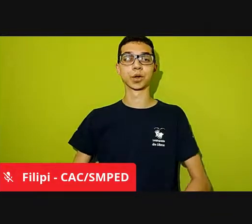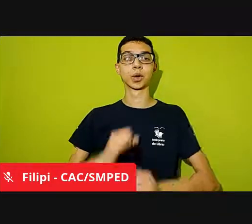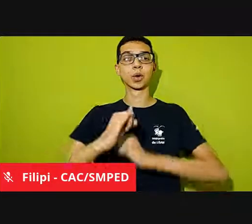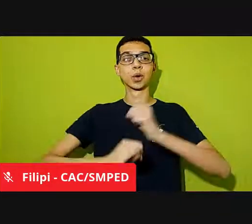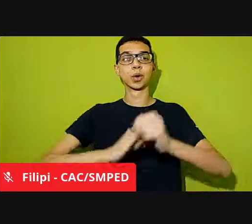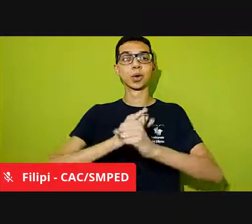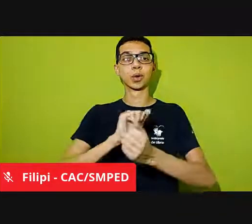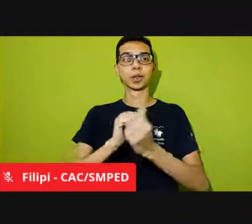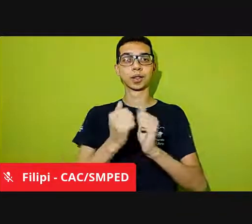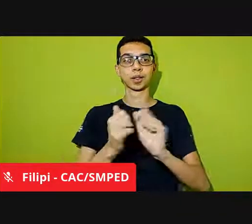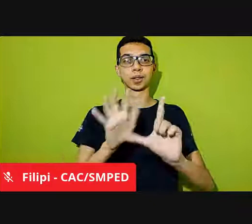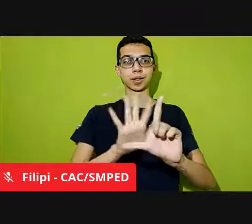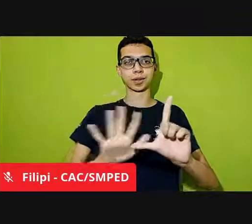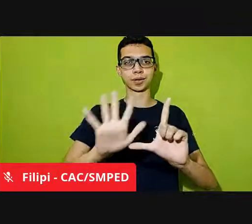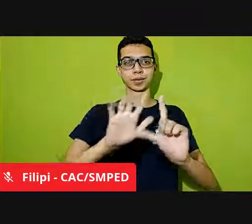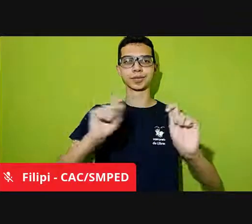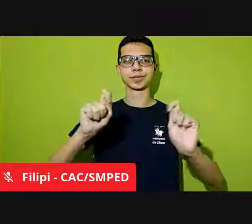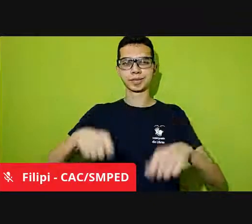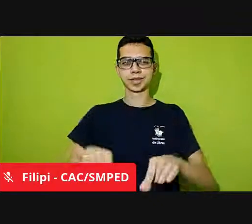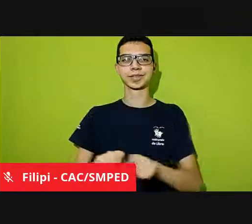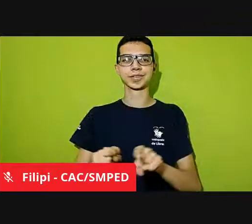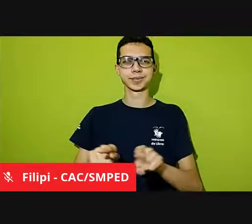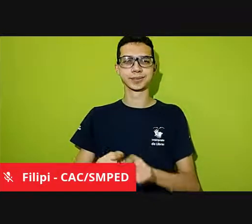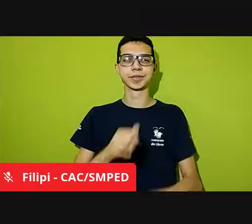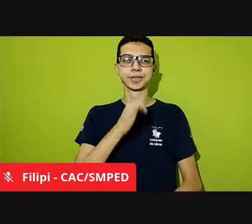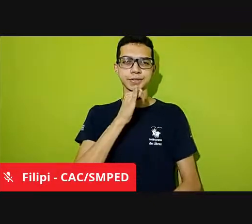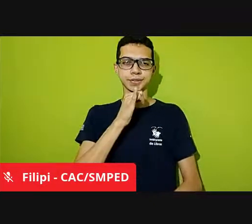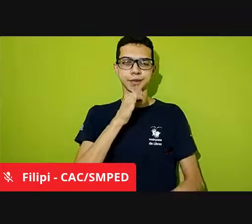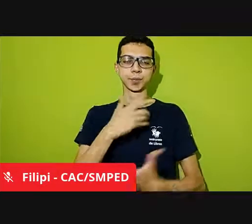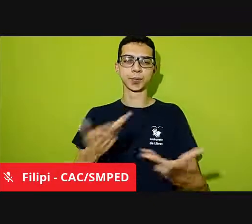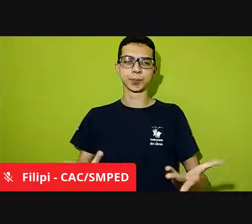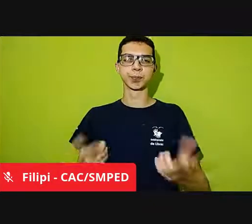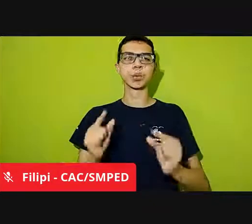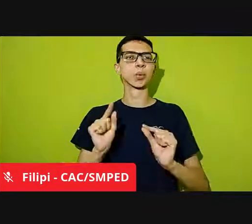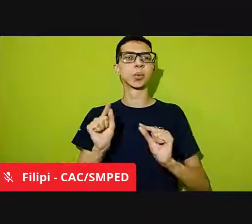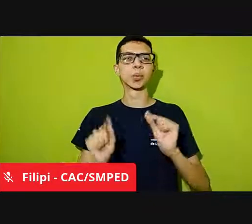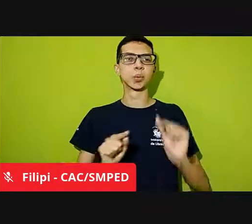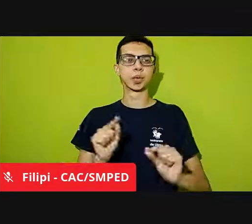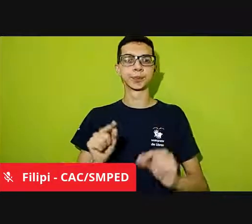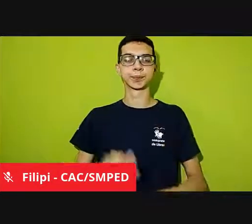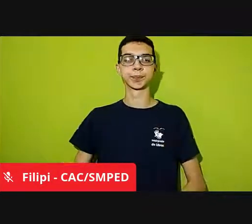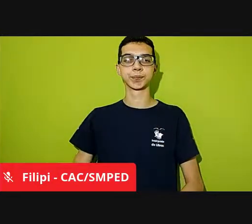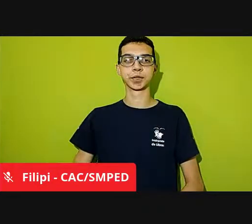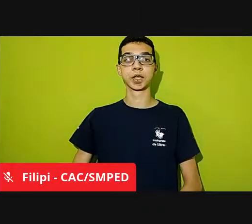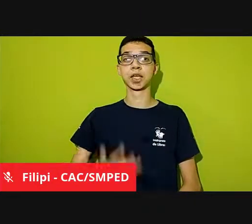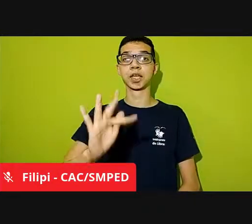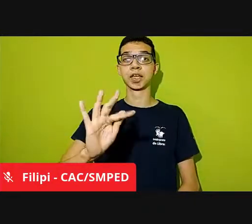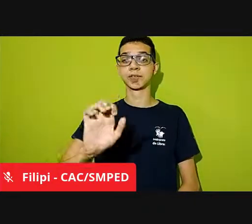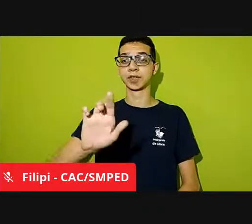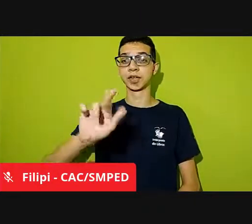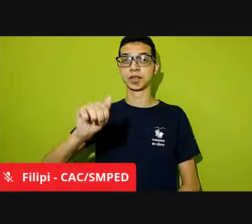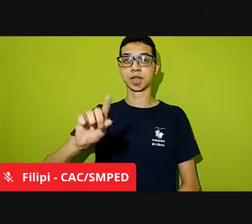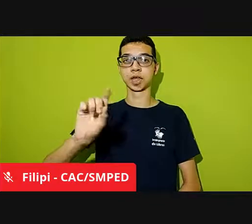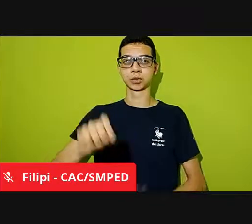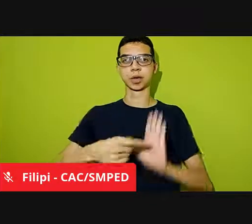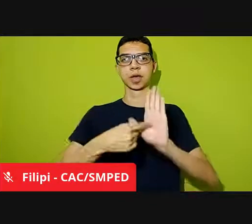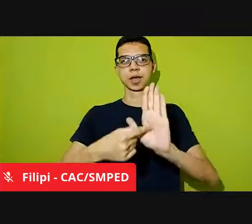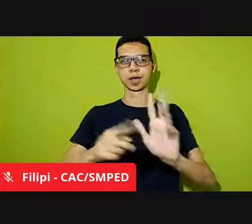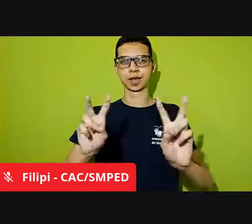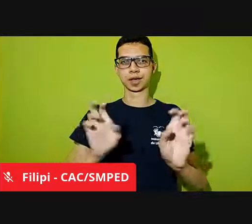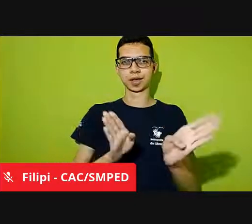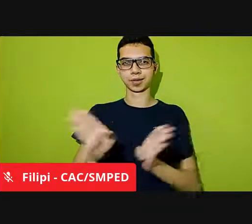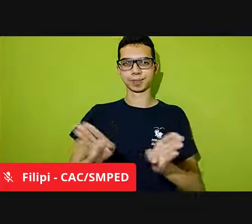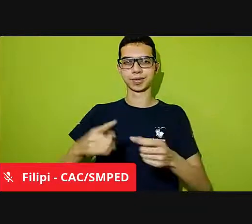essas reflexões também online. Então, por exemplo, o que o Fernando apresentou, né, do aspecto da acessibilidade a partir da